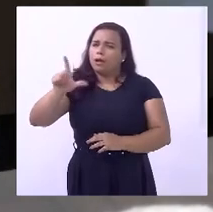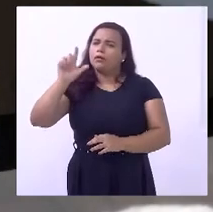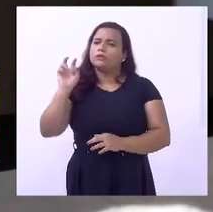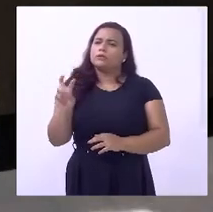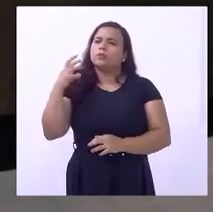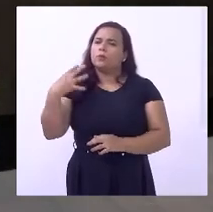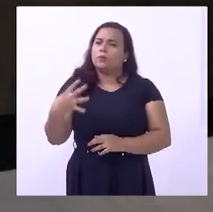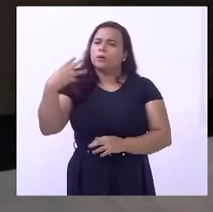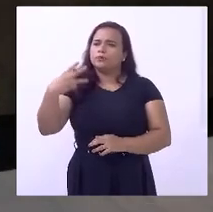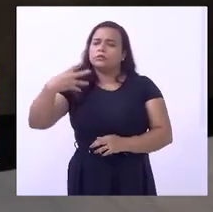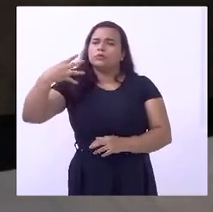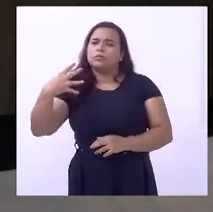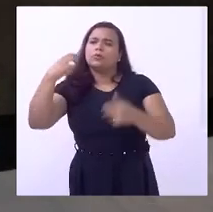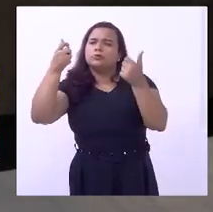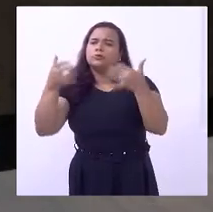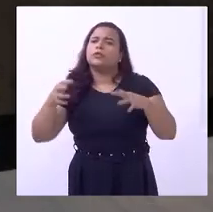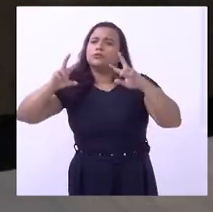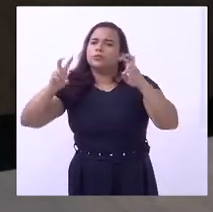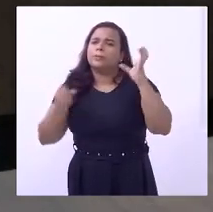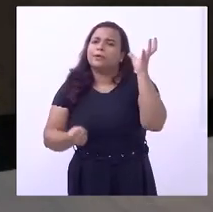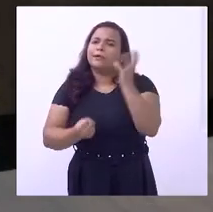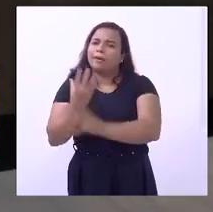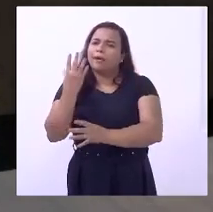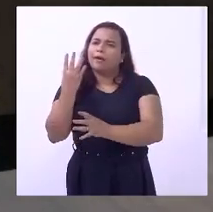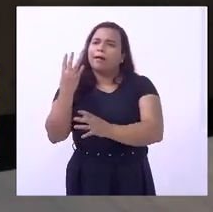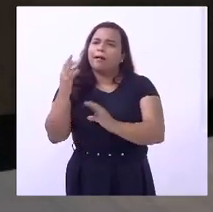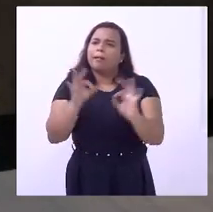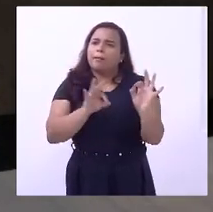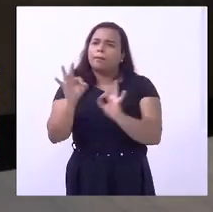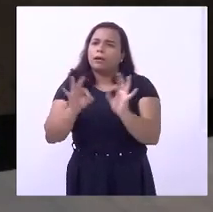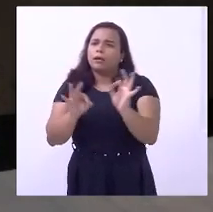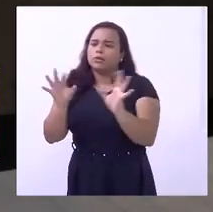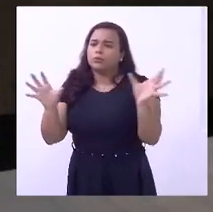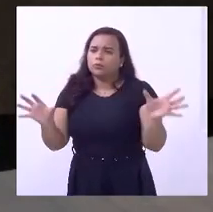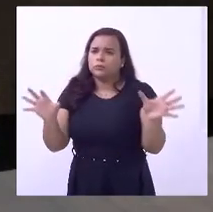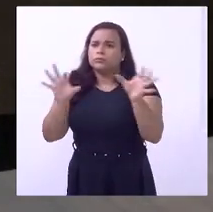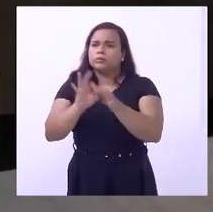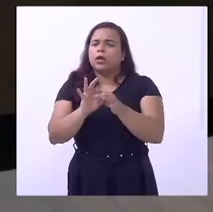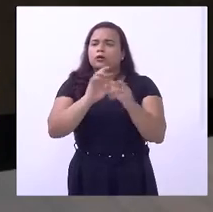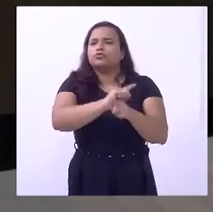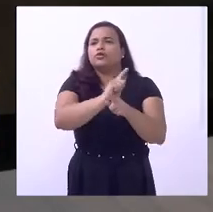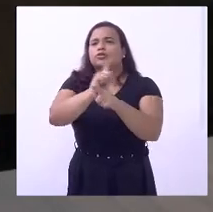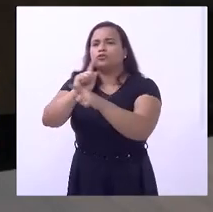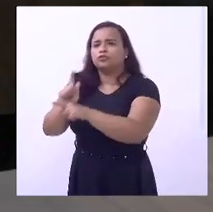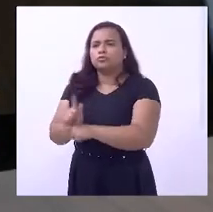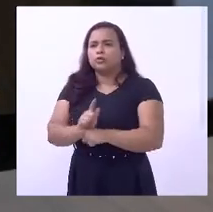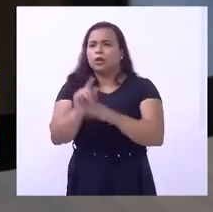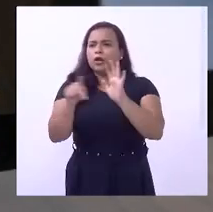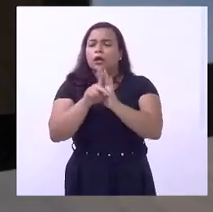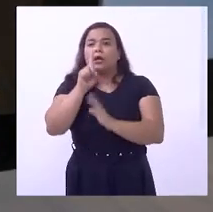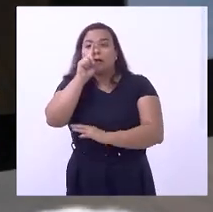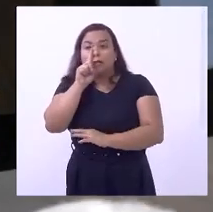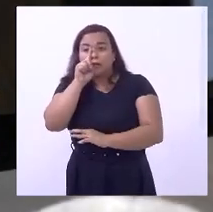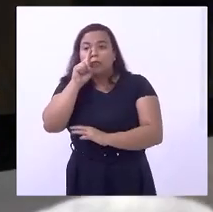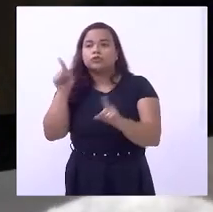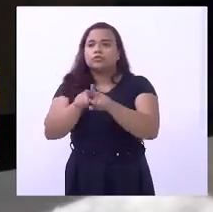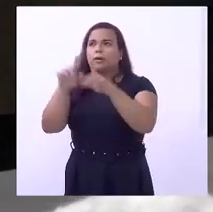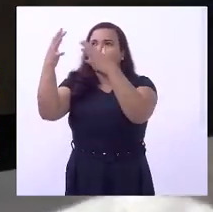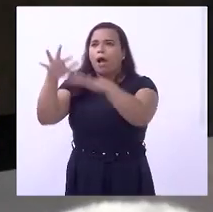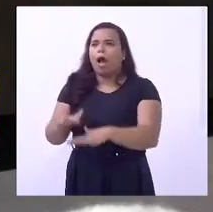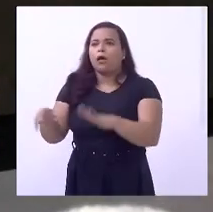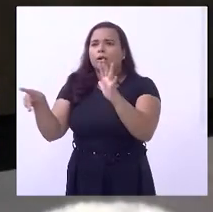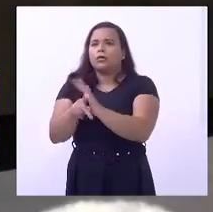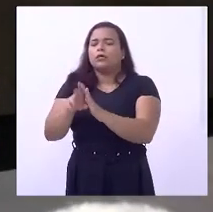5434, que dispõe sobre a criação de um plano integrado de gestão de riscos e desastres no estado do